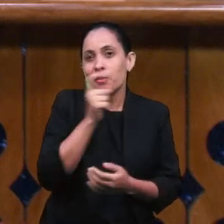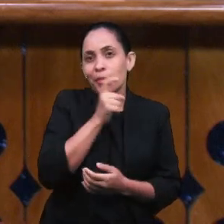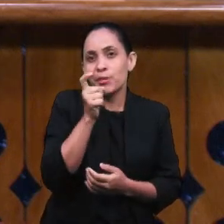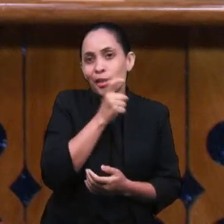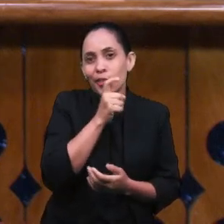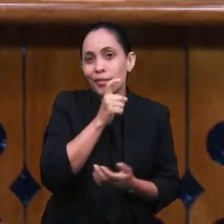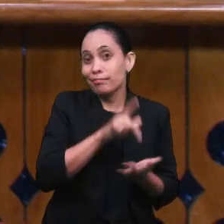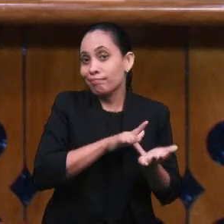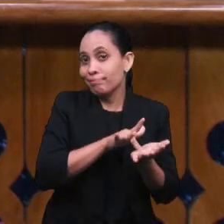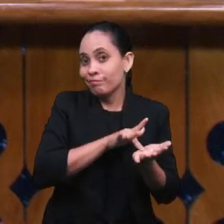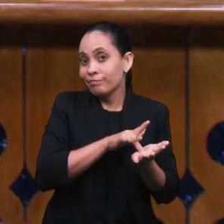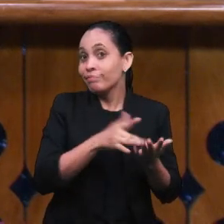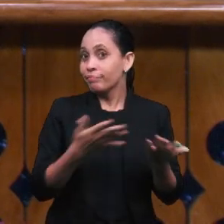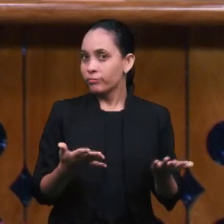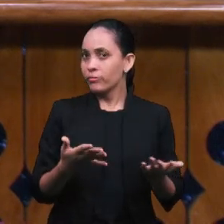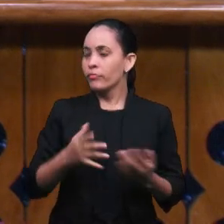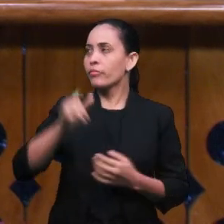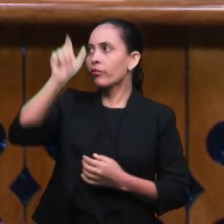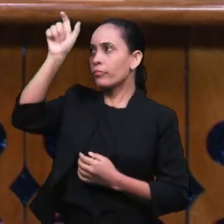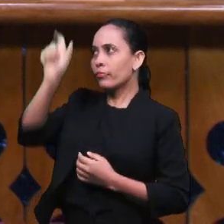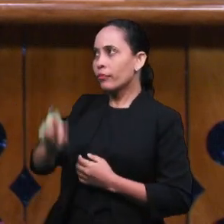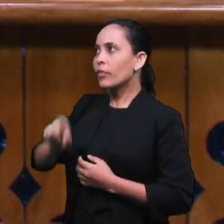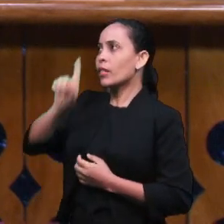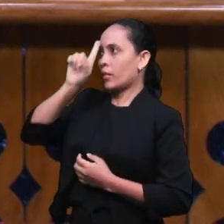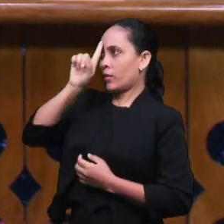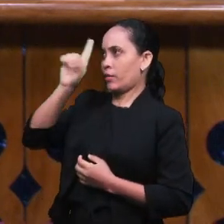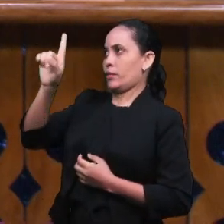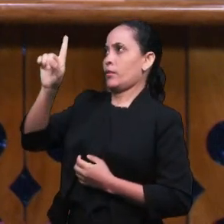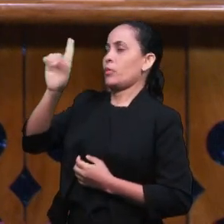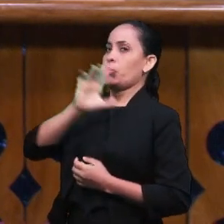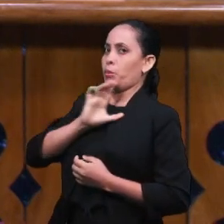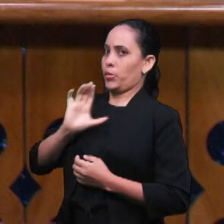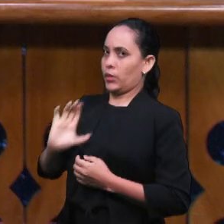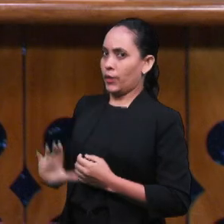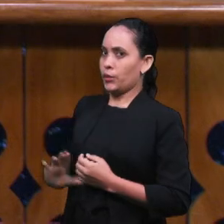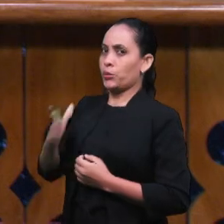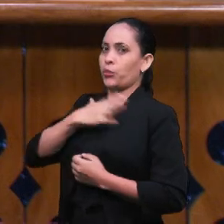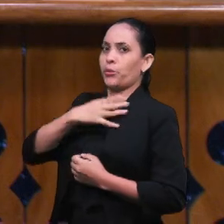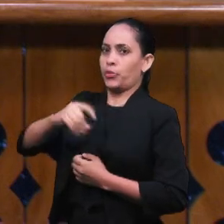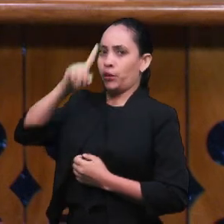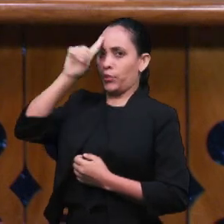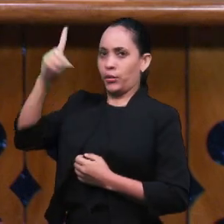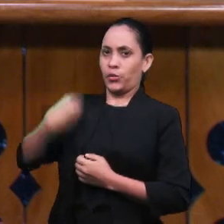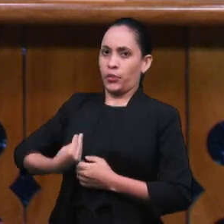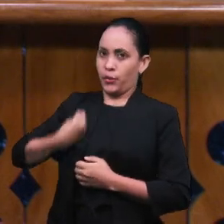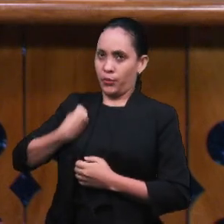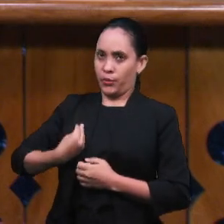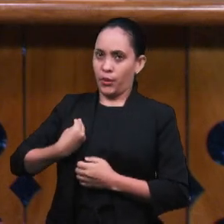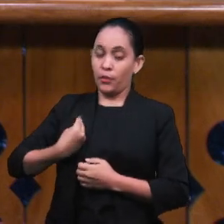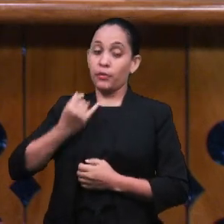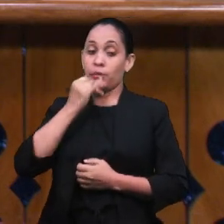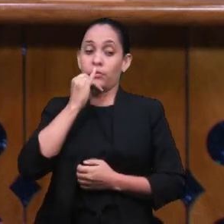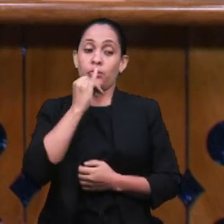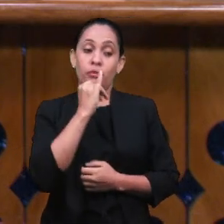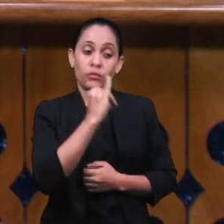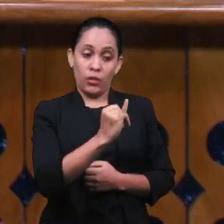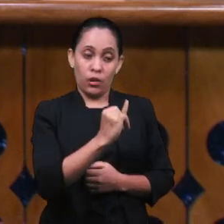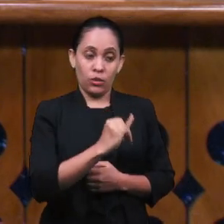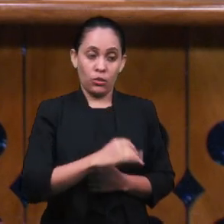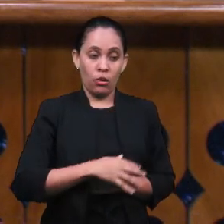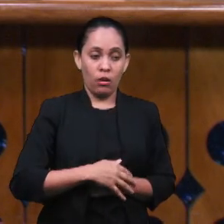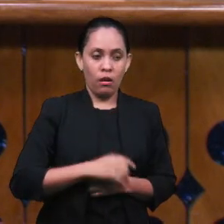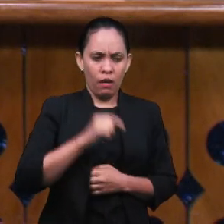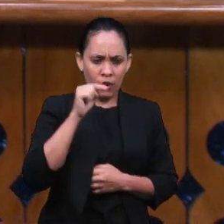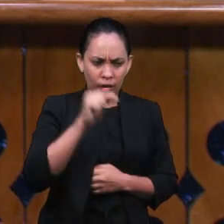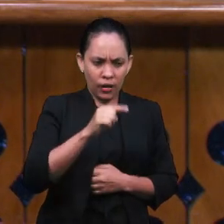Tu és o Cristo, o Filho do Deus que está vivo. Aí você sim, não foi carne nem sangue que te revelou. A última